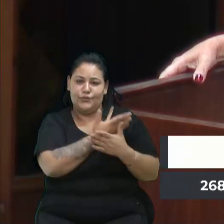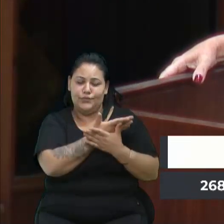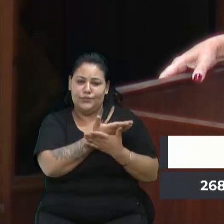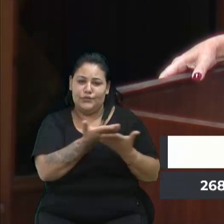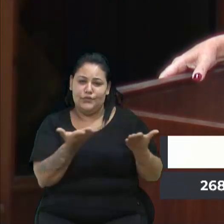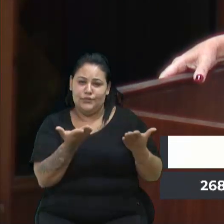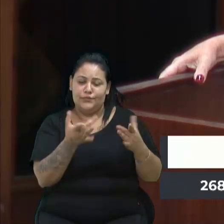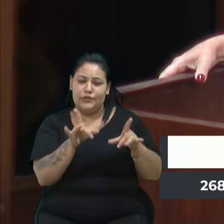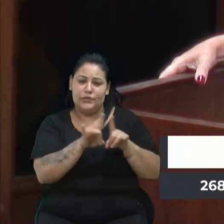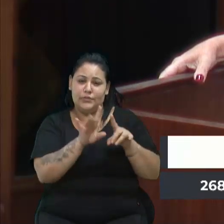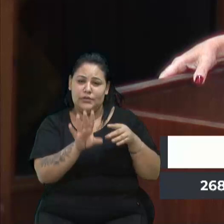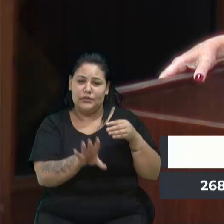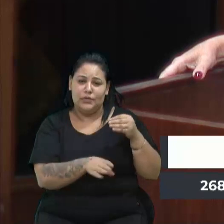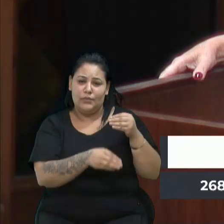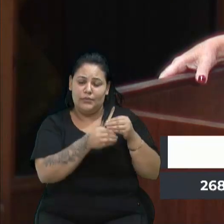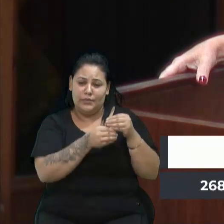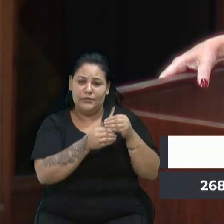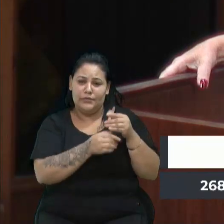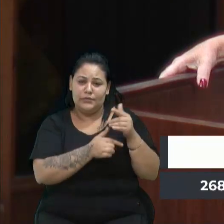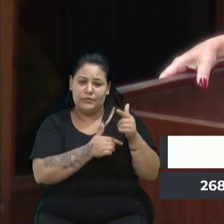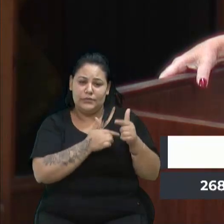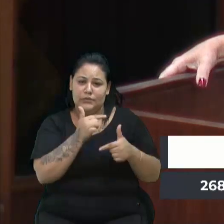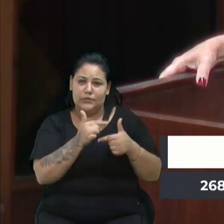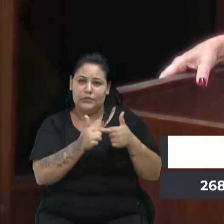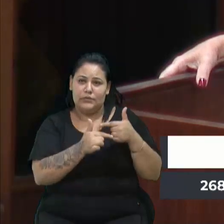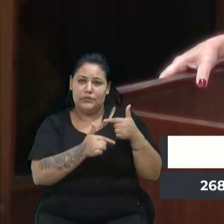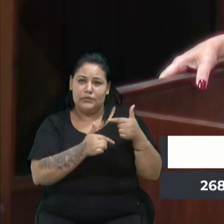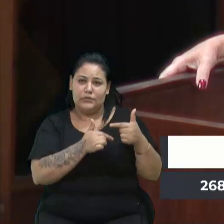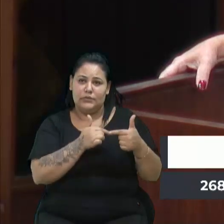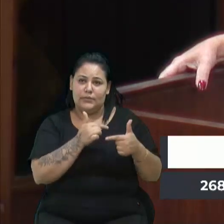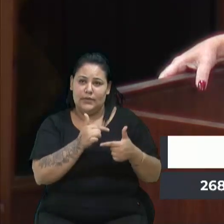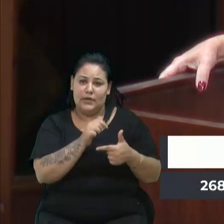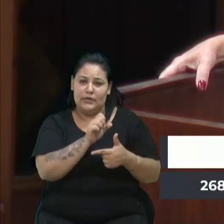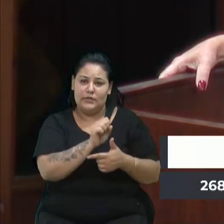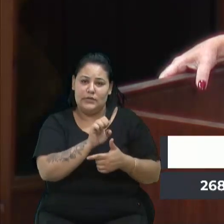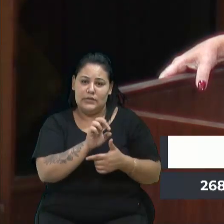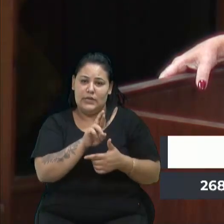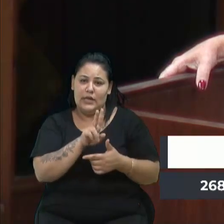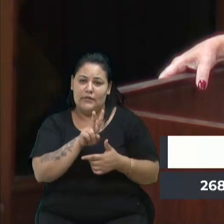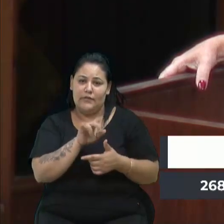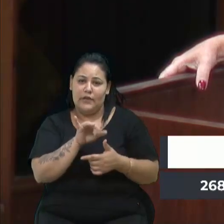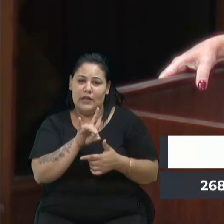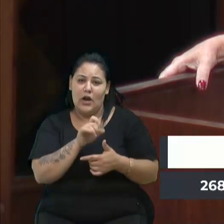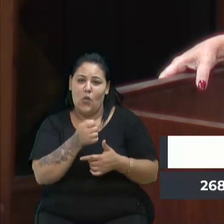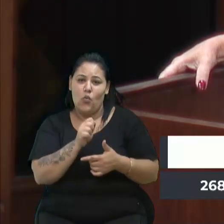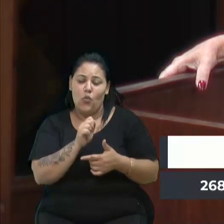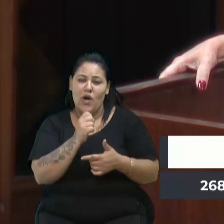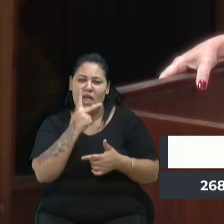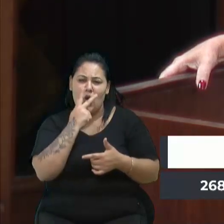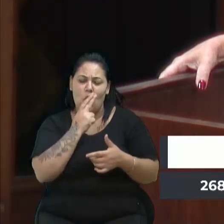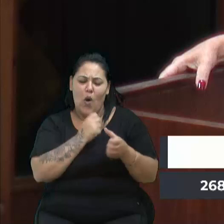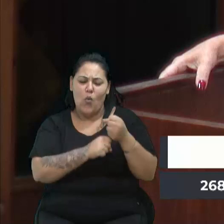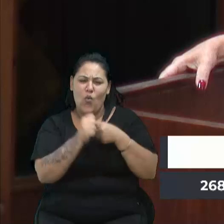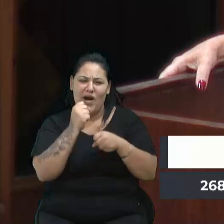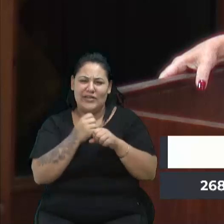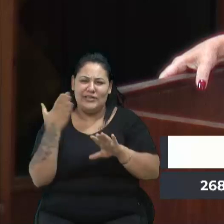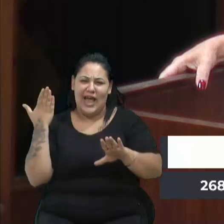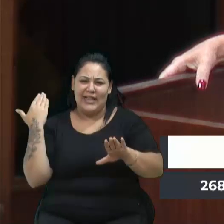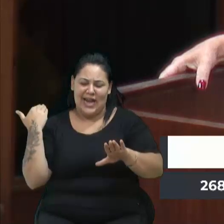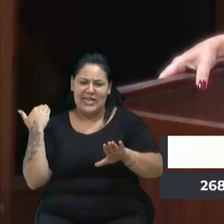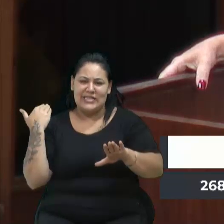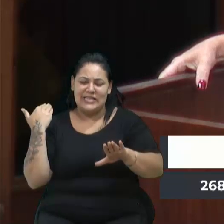ao trabalho de servidão, lembrando lá do feudalismo, que é